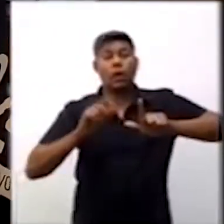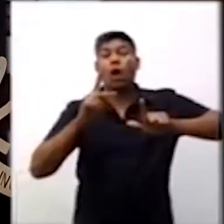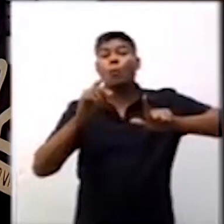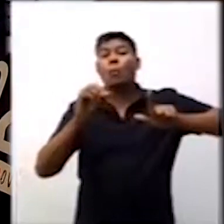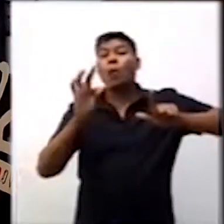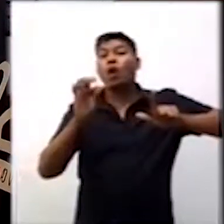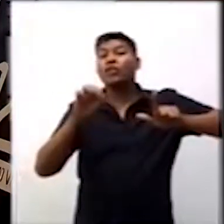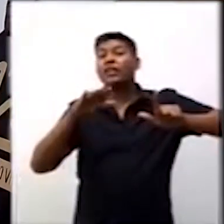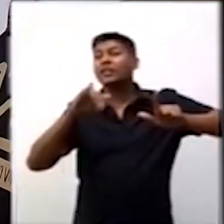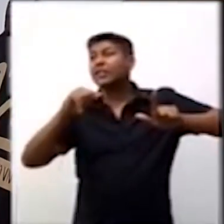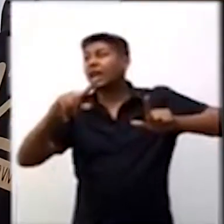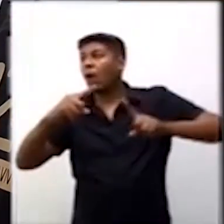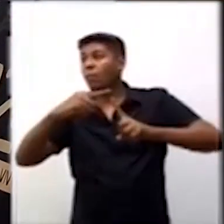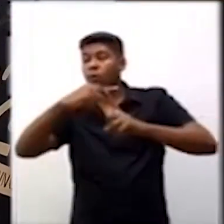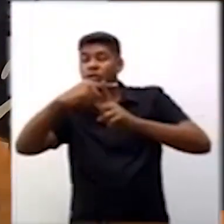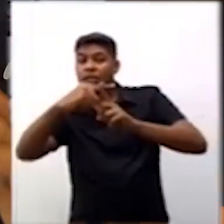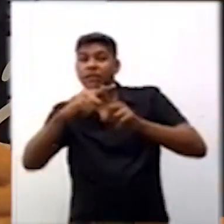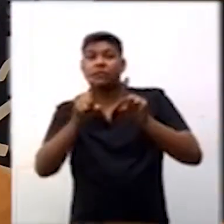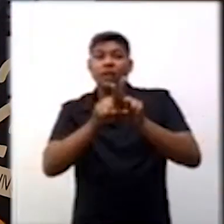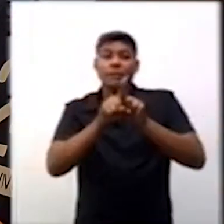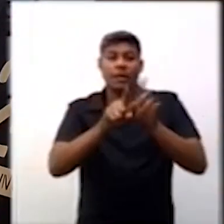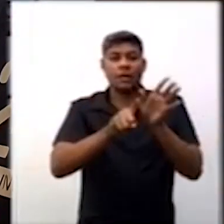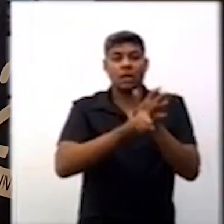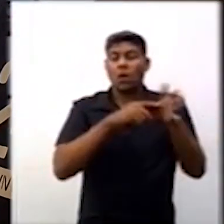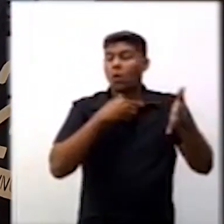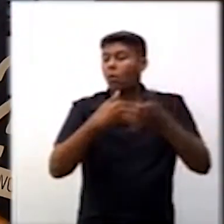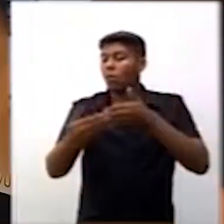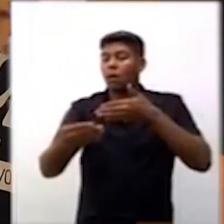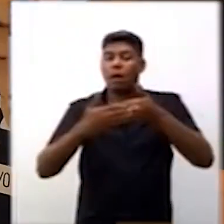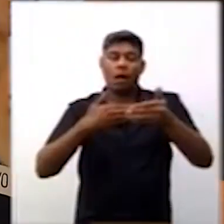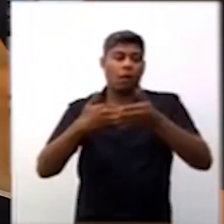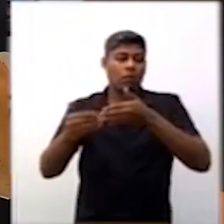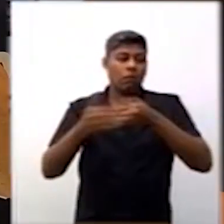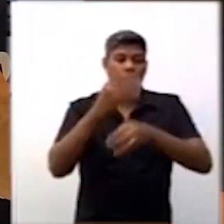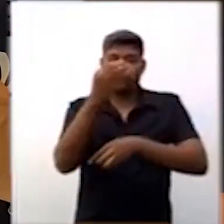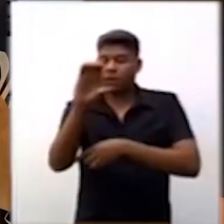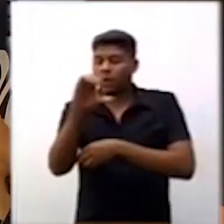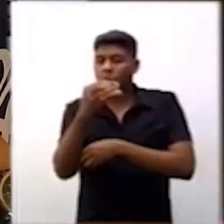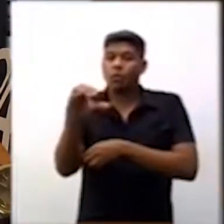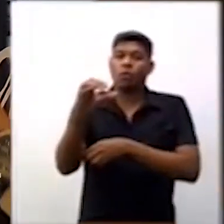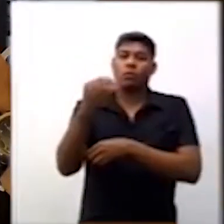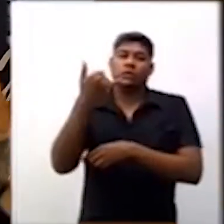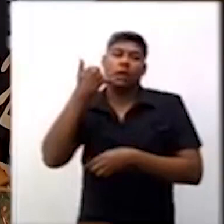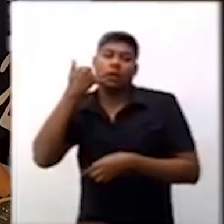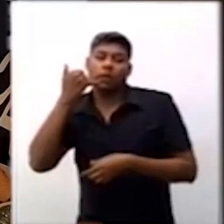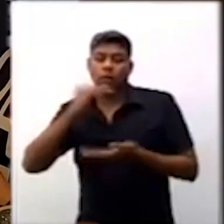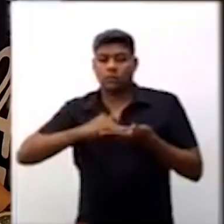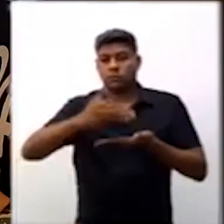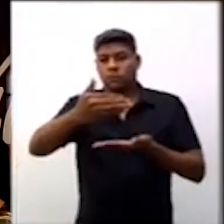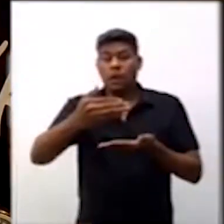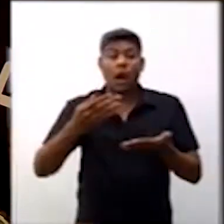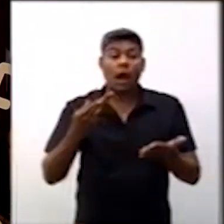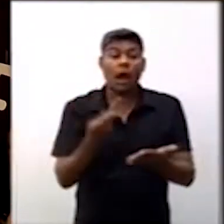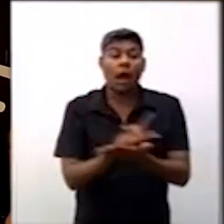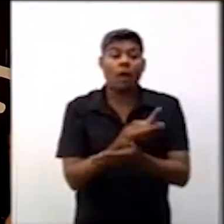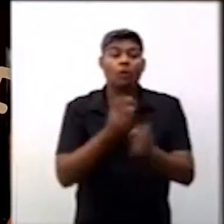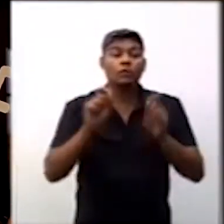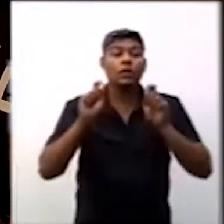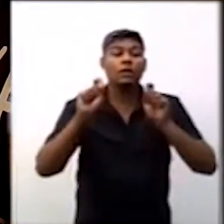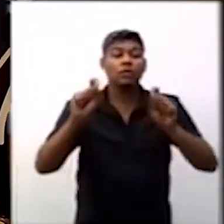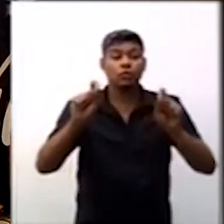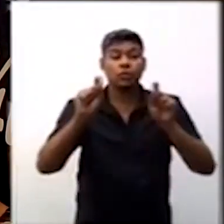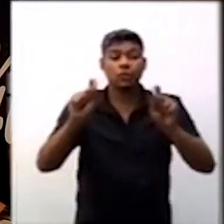potencial positivo quanto o potencial negativo para qualquer um dos aparelhos. Então pense comigo. O que acontece quando